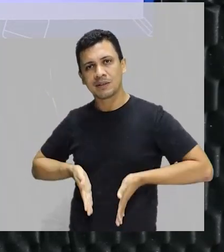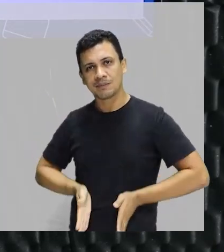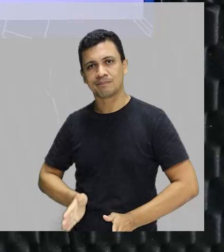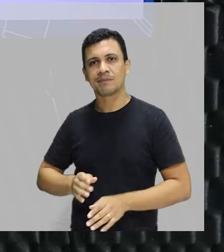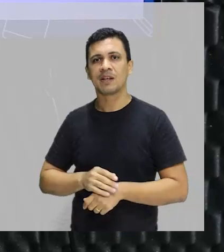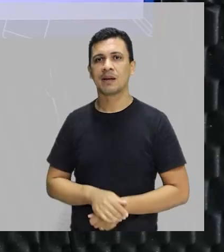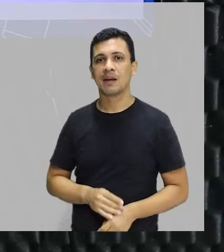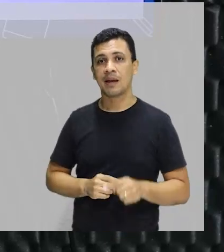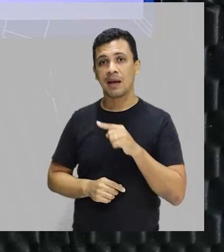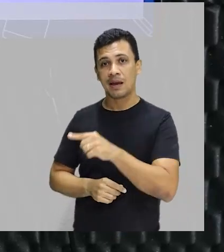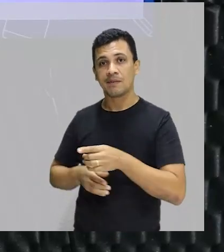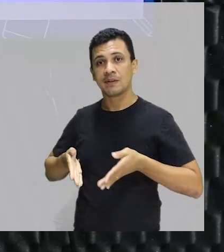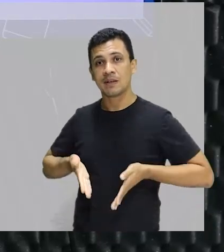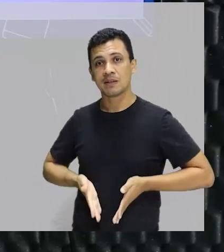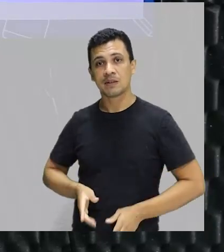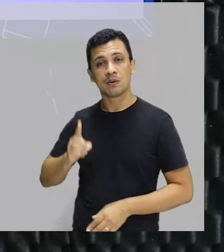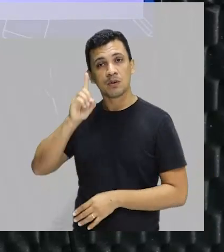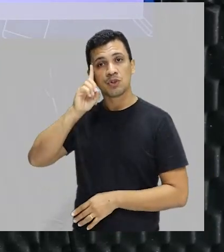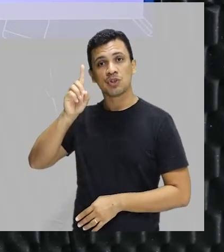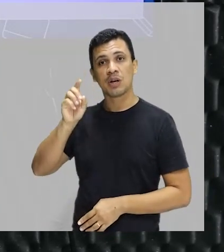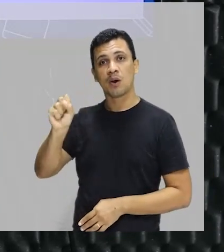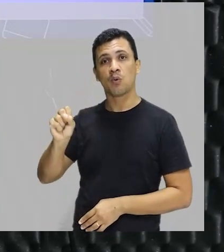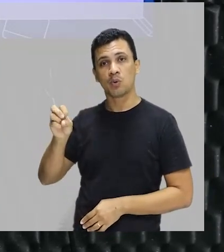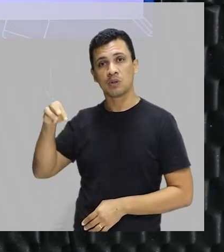nasceu em 8 de março de